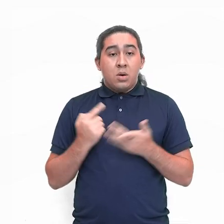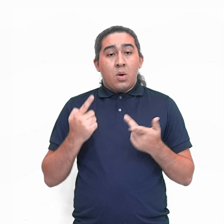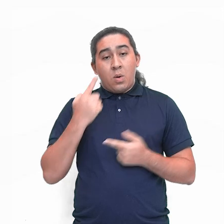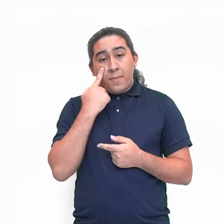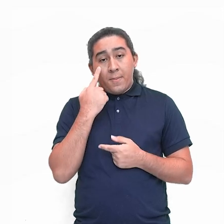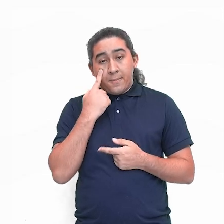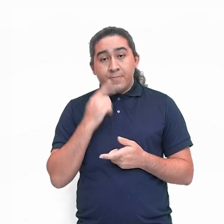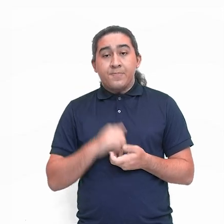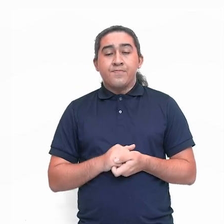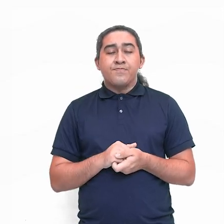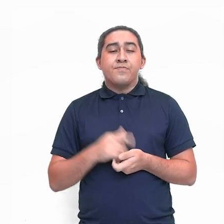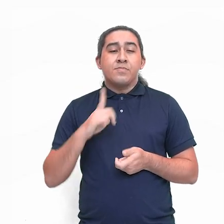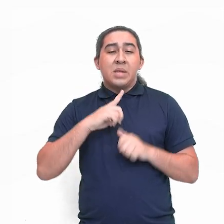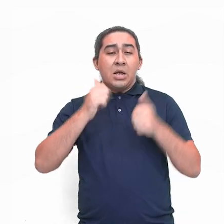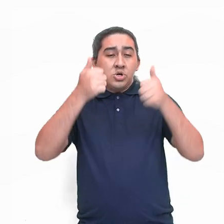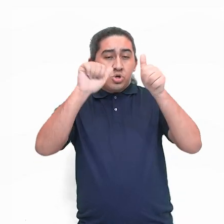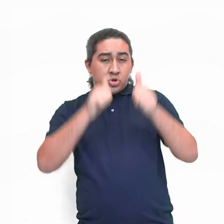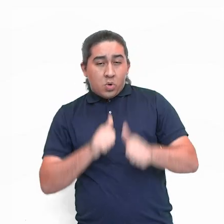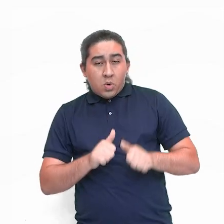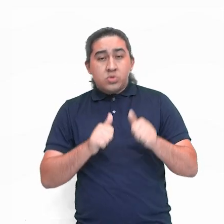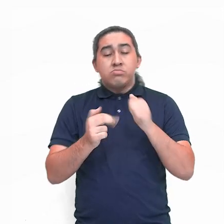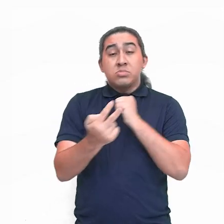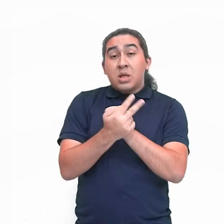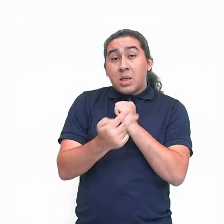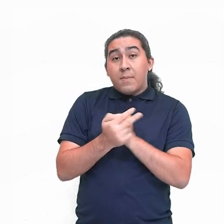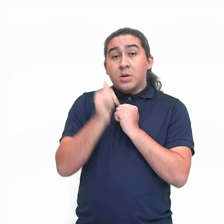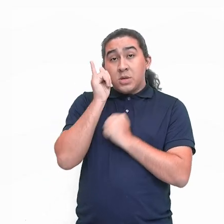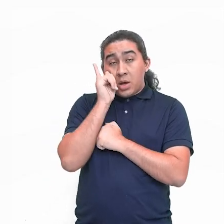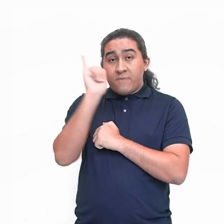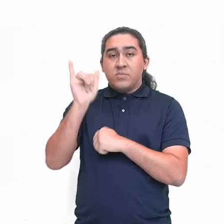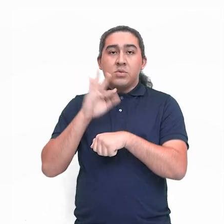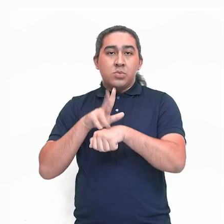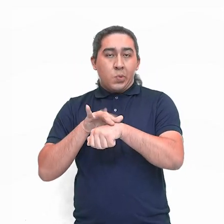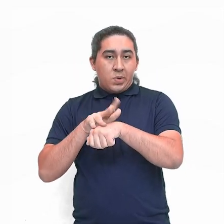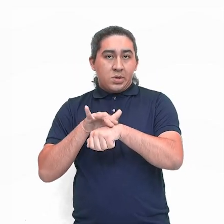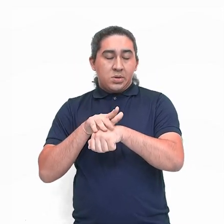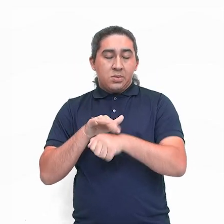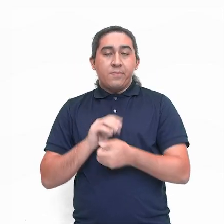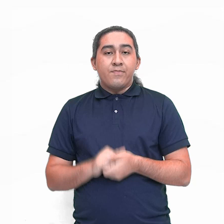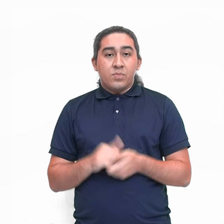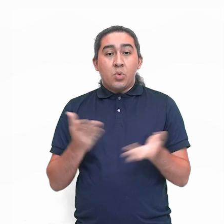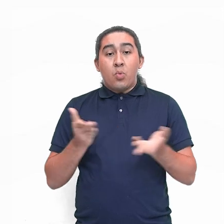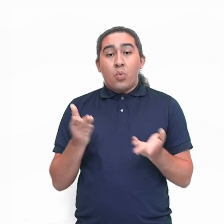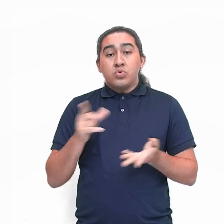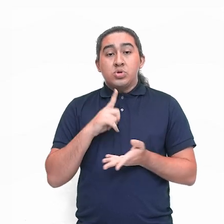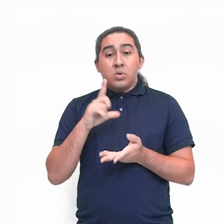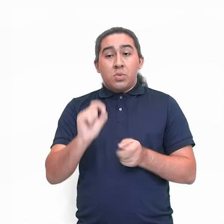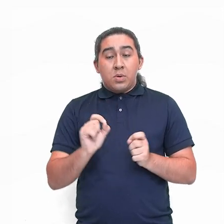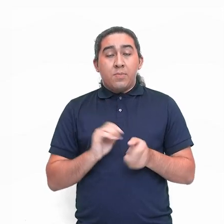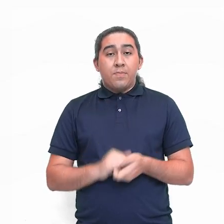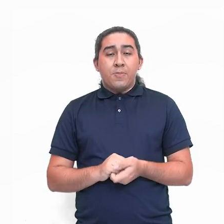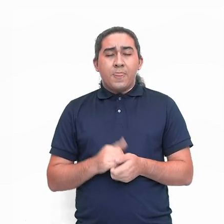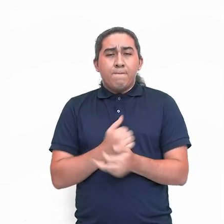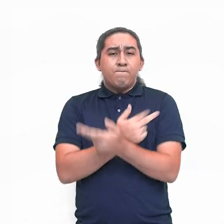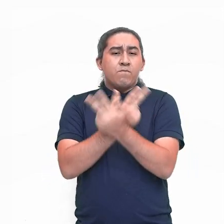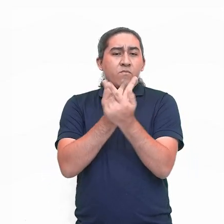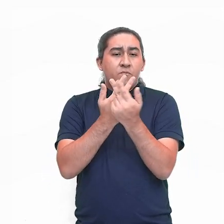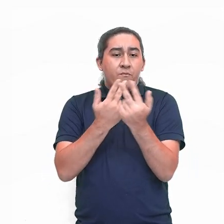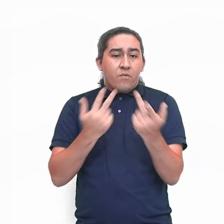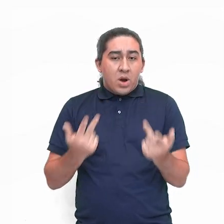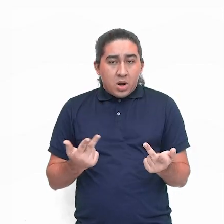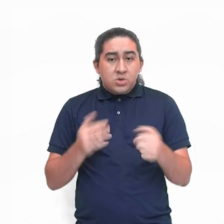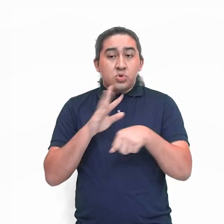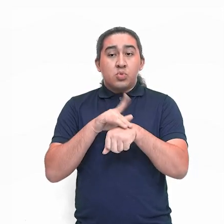tópico, o diagnóstico, o tratamento e prevenção de doenças, né? Hoje a gente tem ali, para